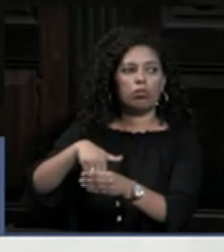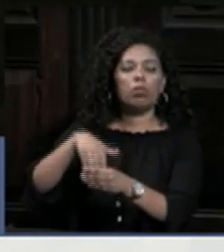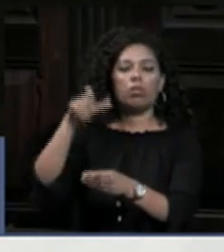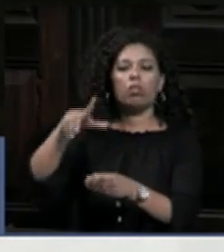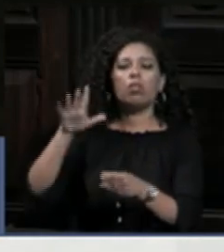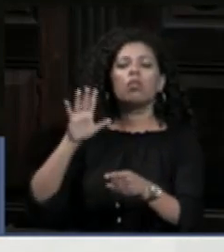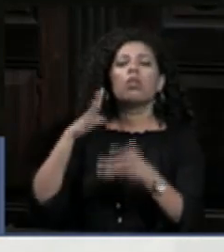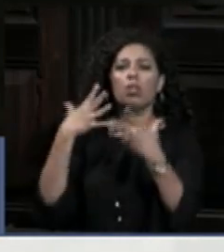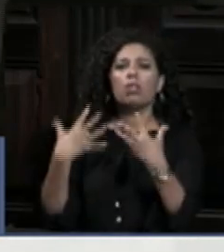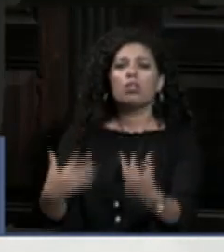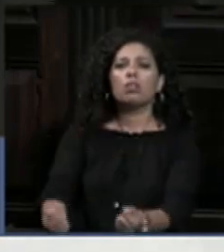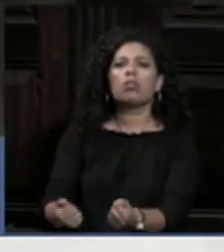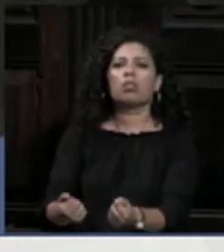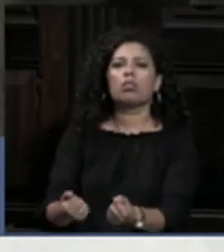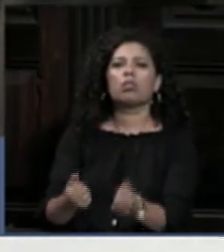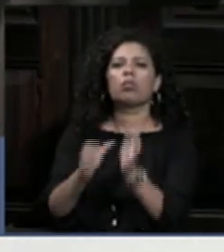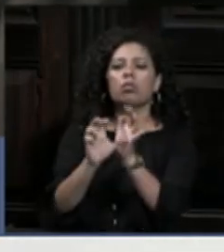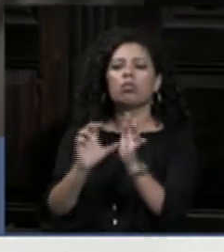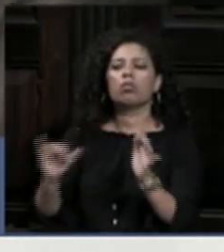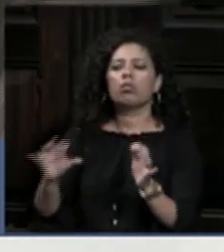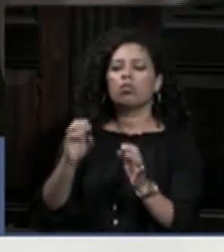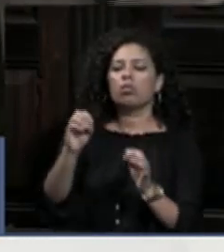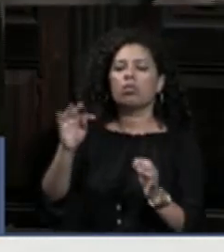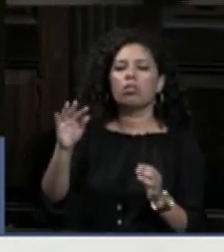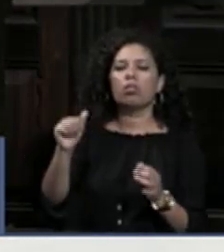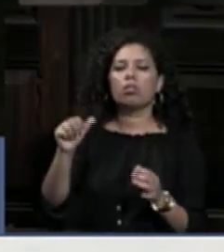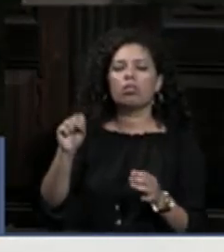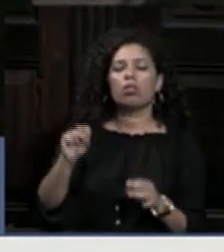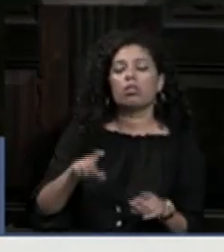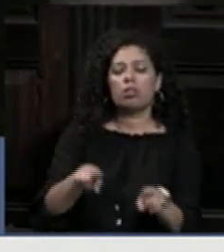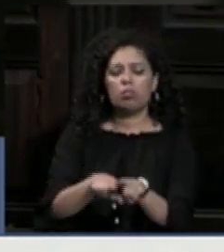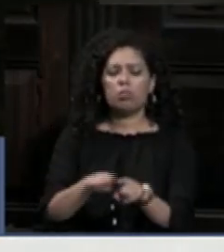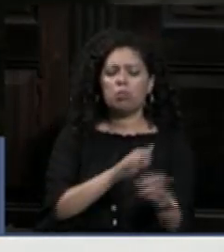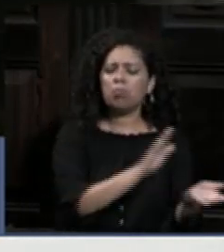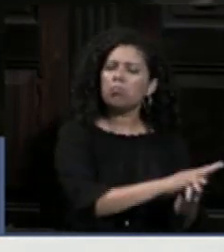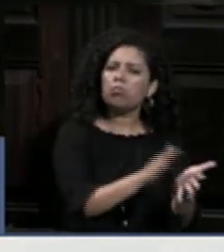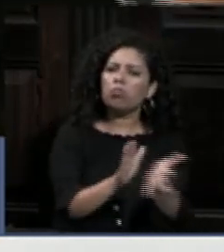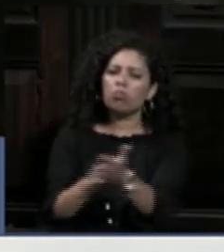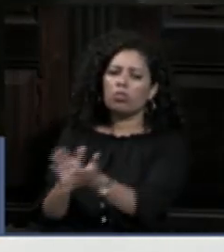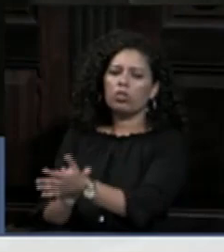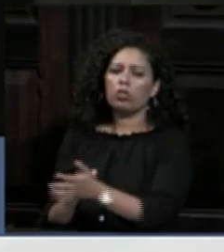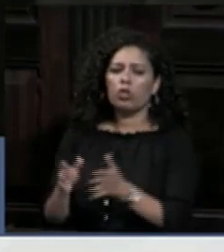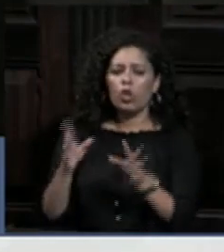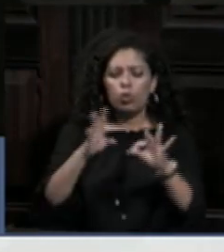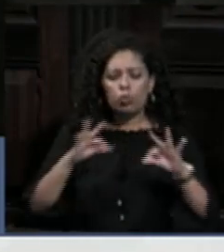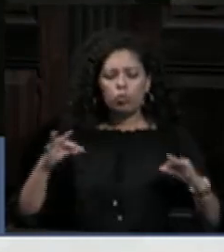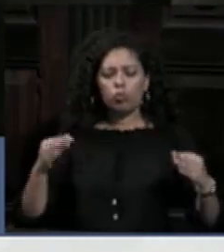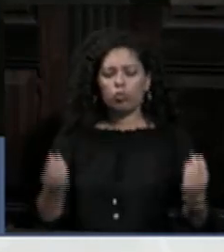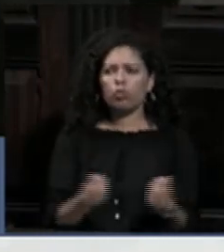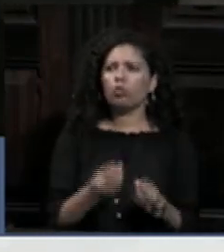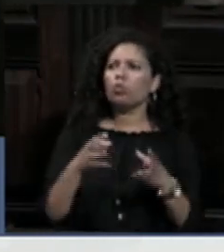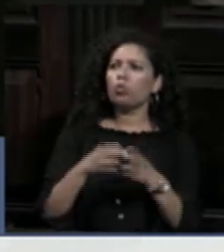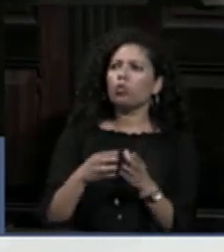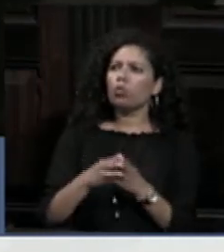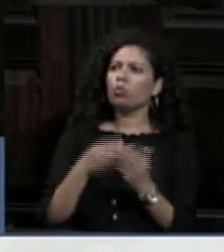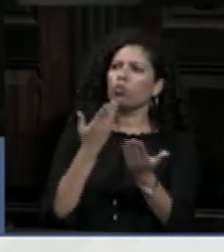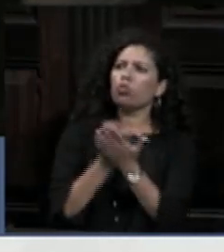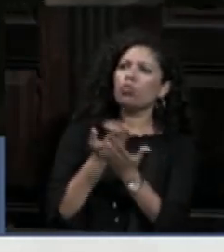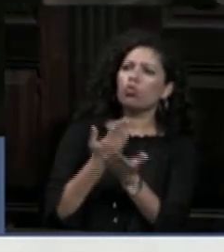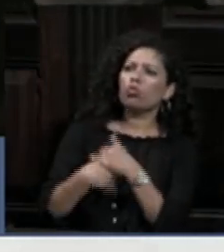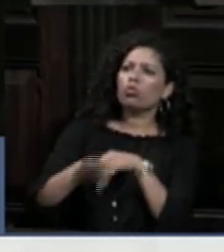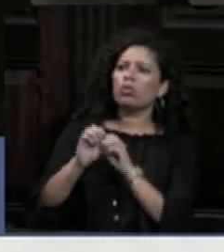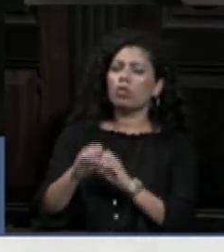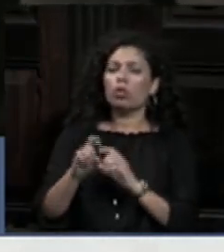favorável e parabenizar todo segmento estudantil por ter